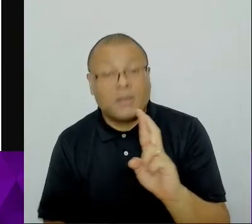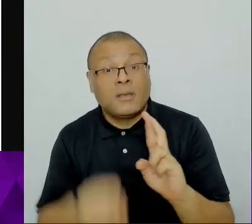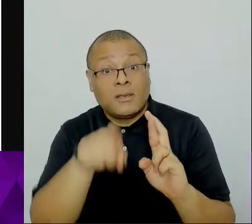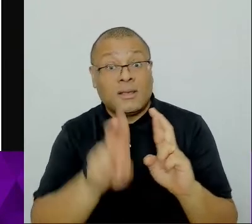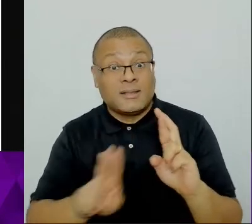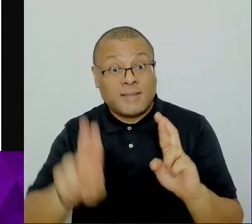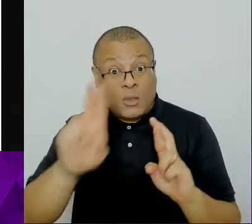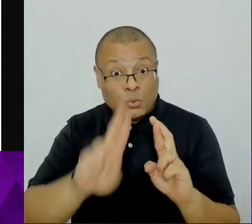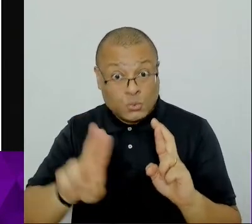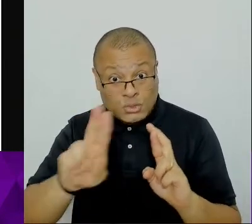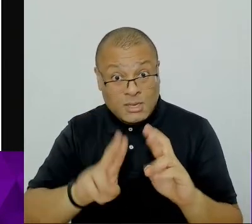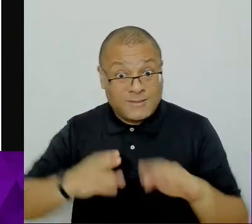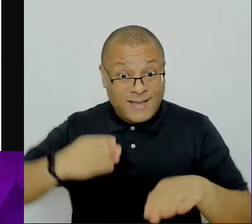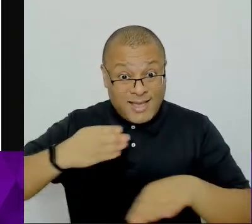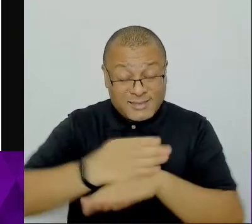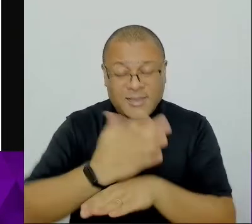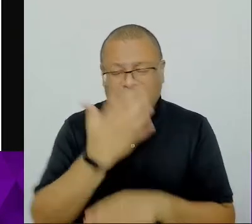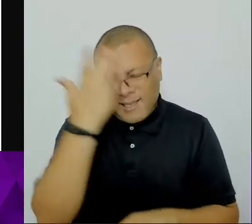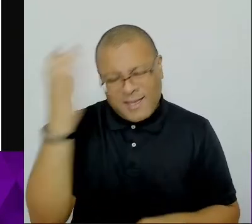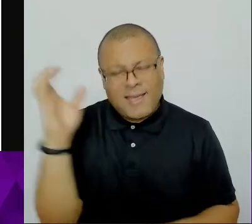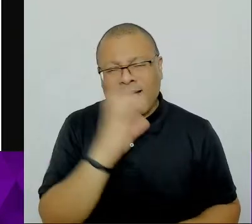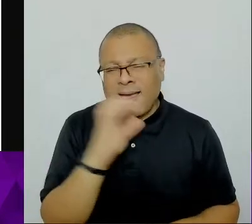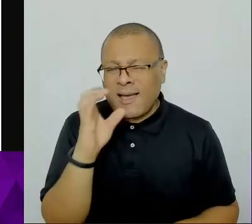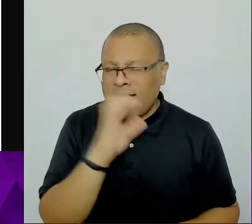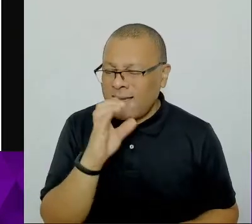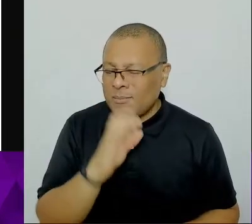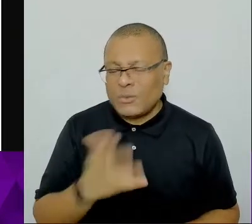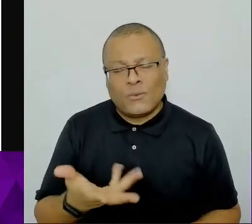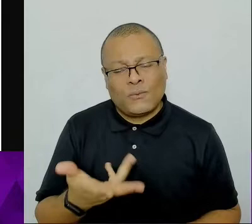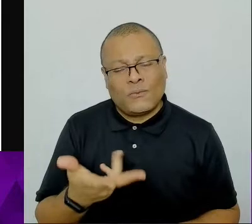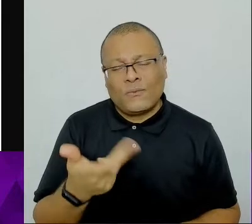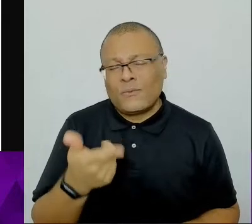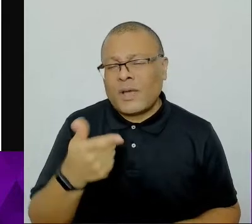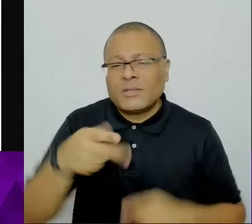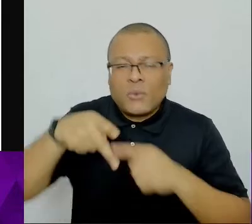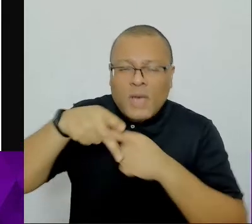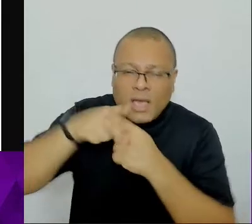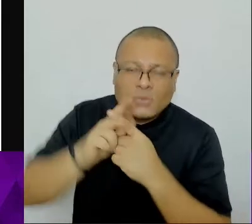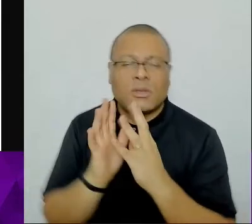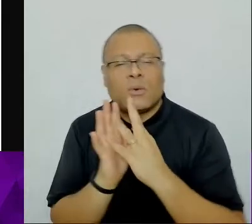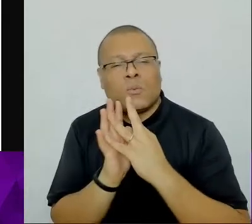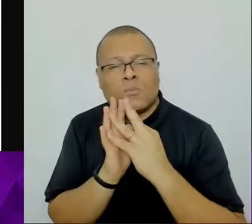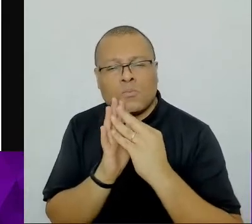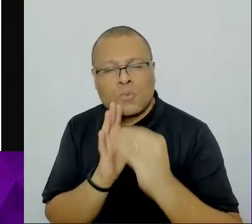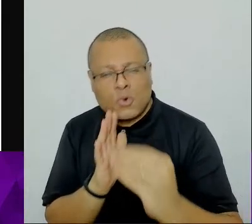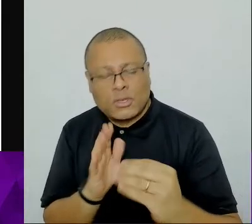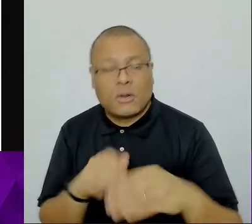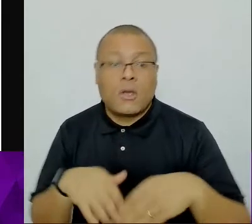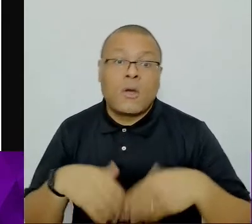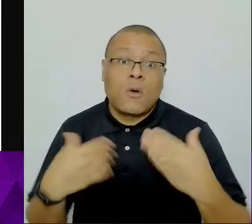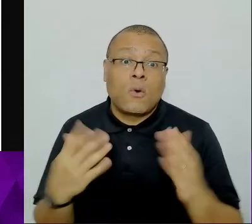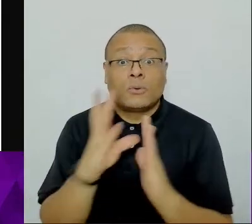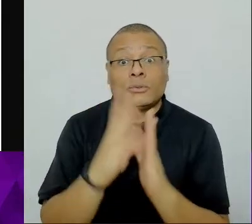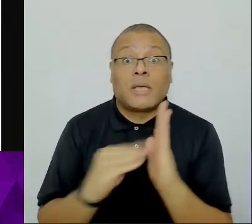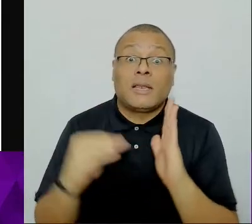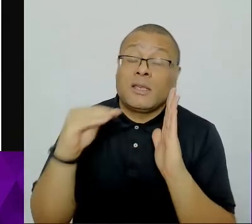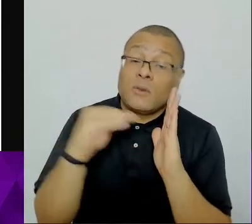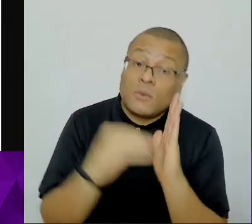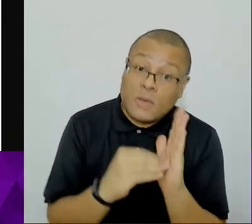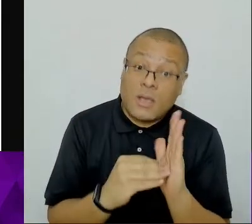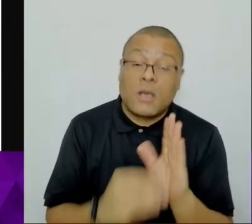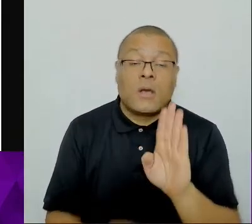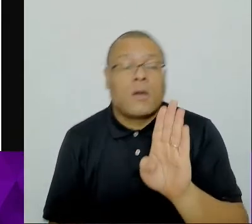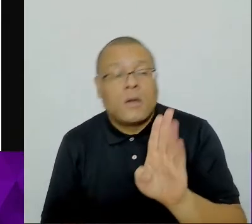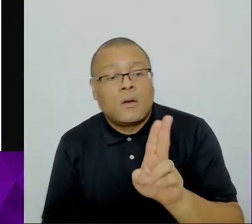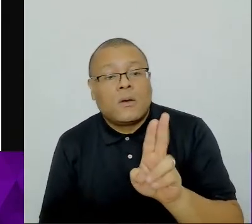utilizando aquele Jupyter Notebook para ajustar um modelo de linguagem, um BERT, para